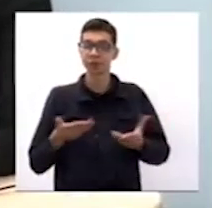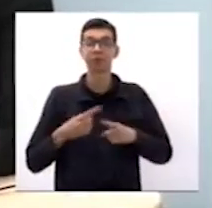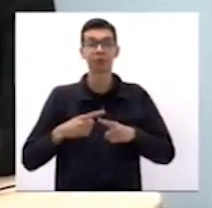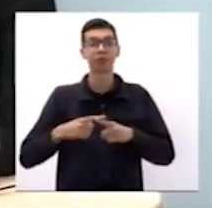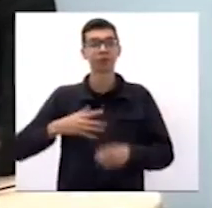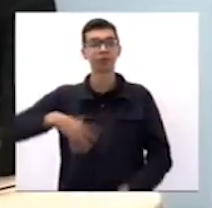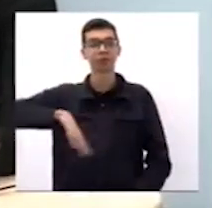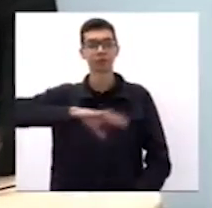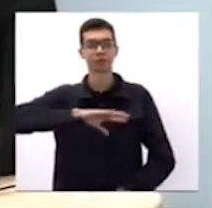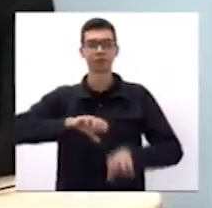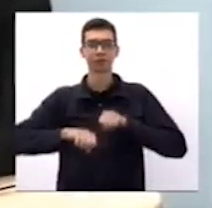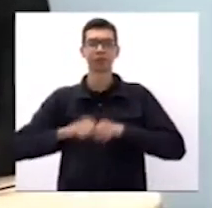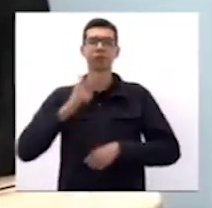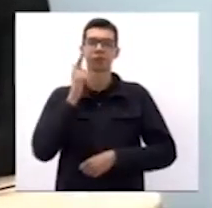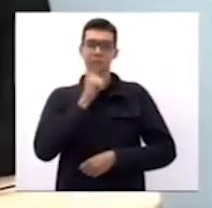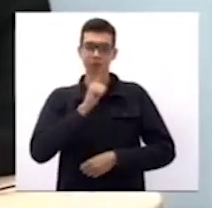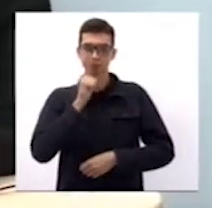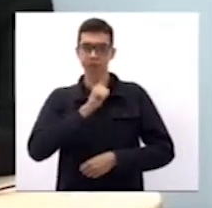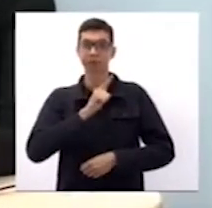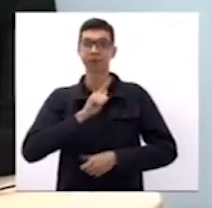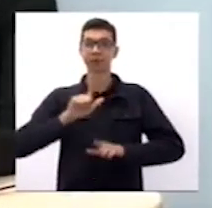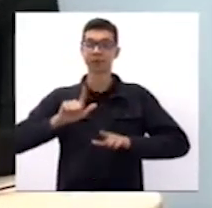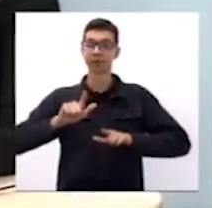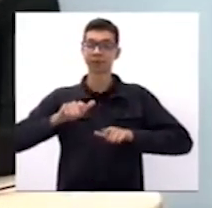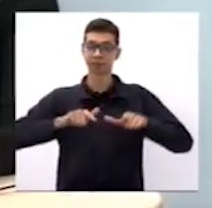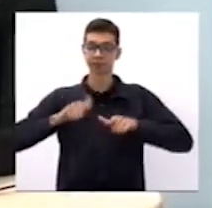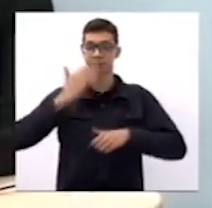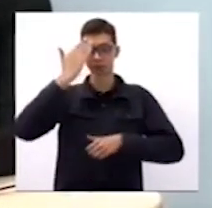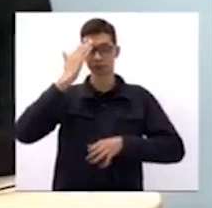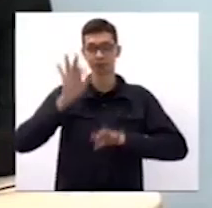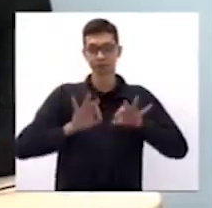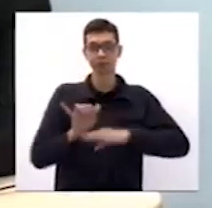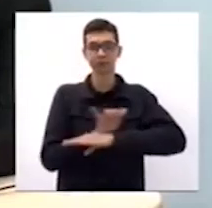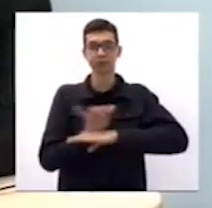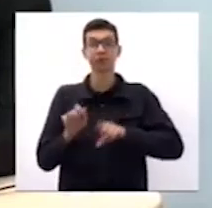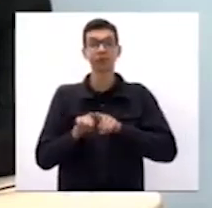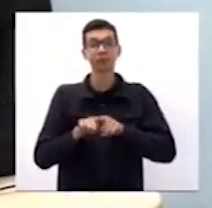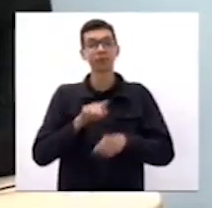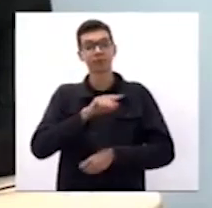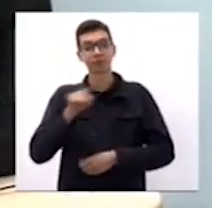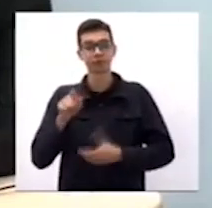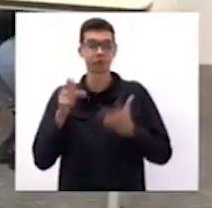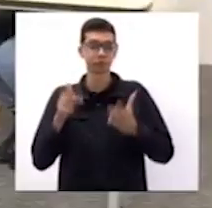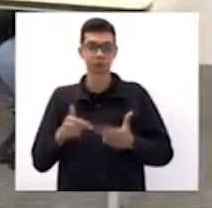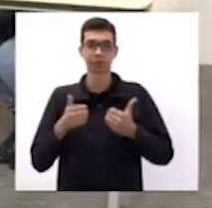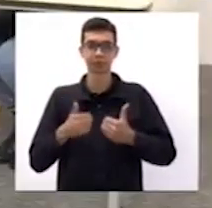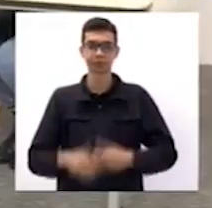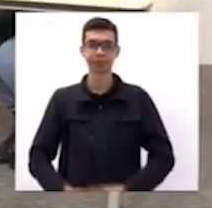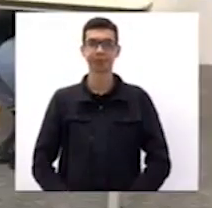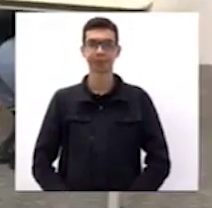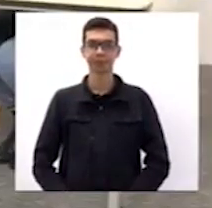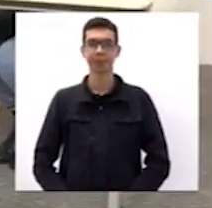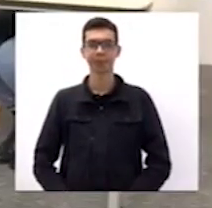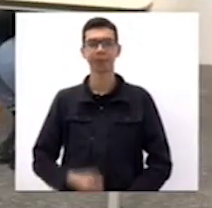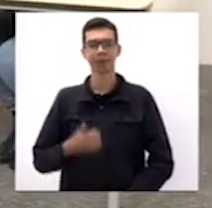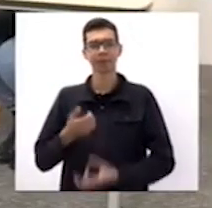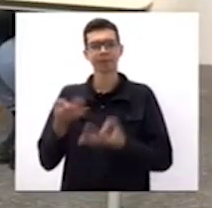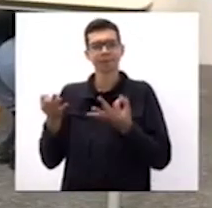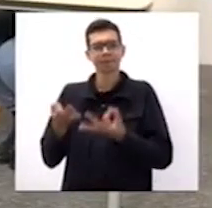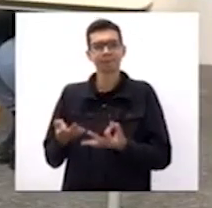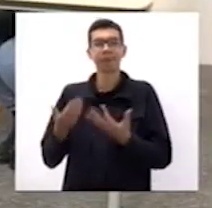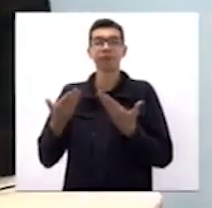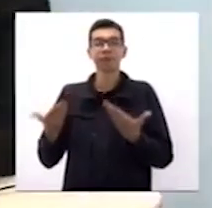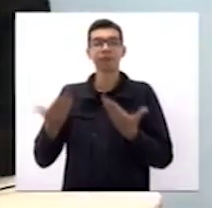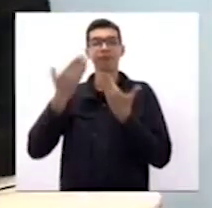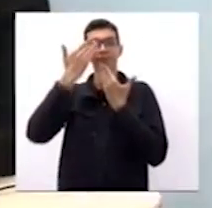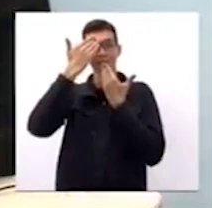vamos conseguir, vai direcionar o nosso trabalho e vai direcionar o trabalho de vocês aí também. Perfeito. Então, a gente